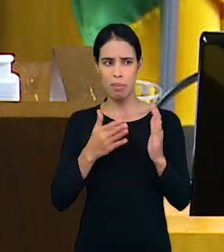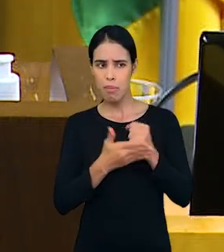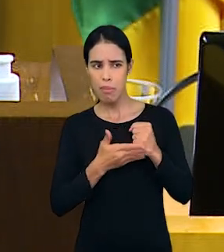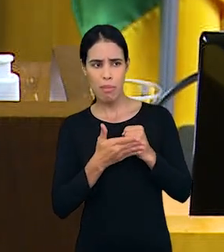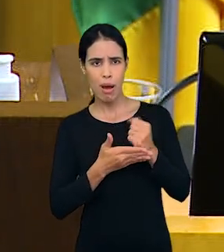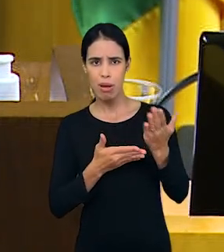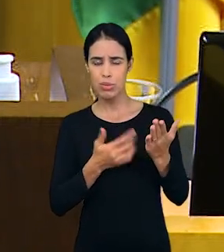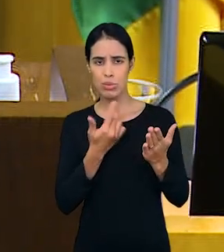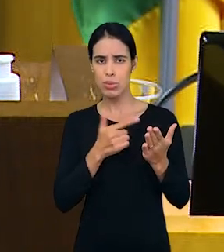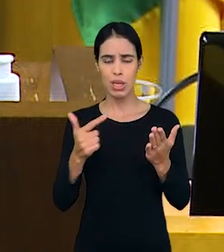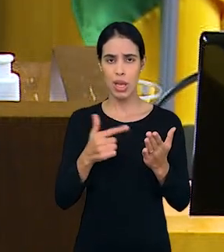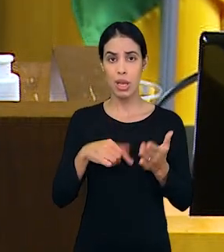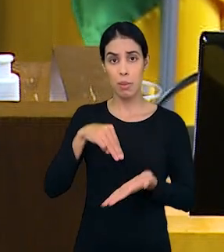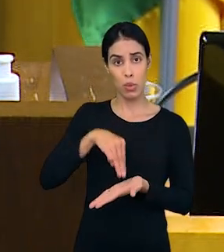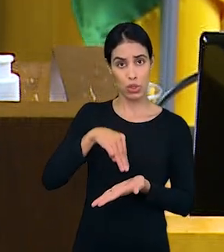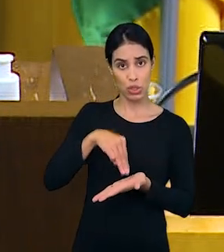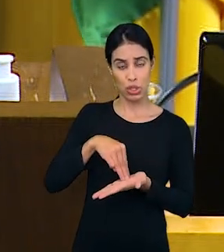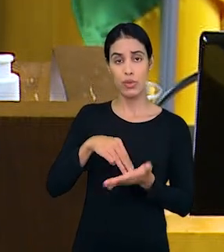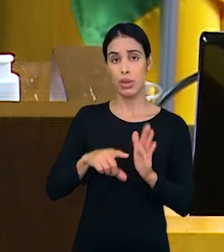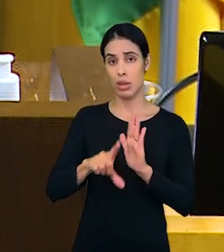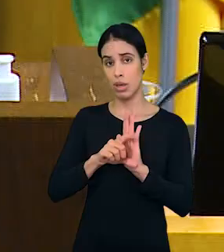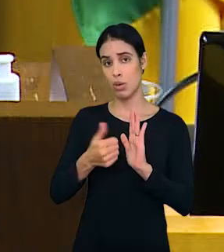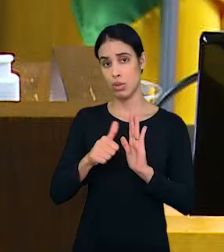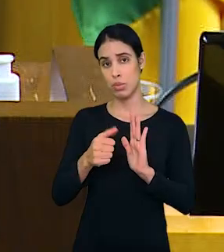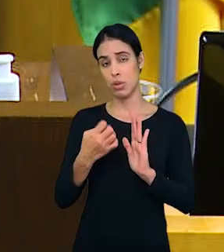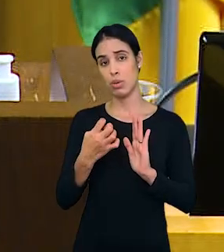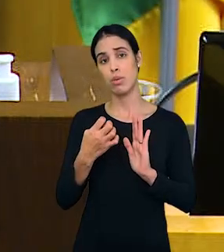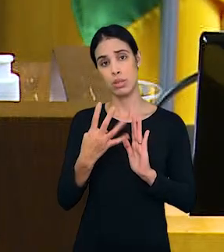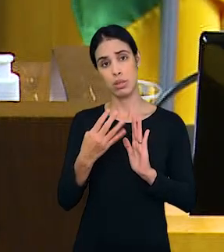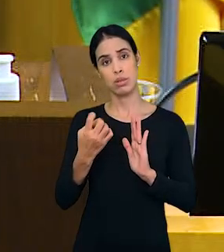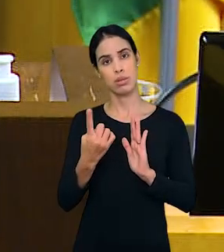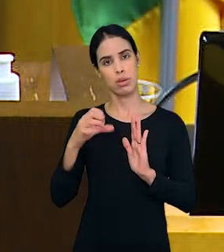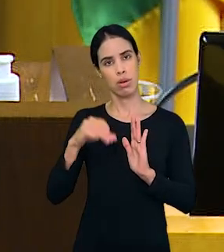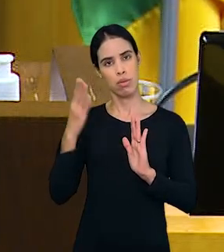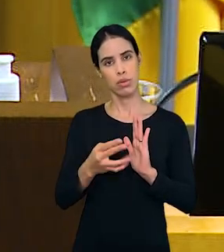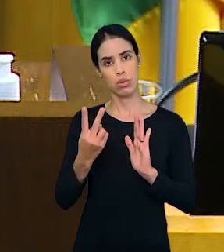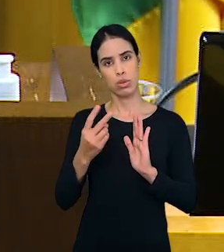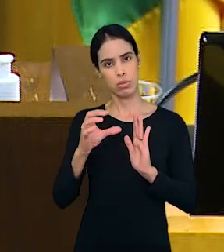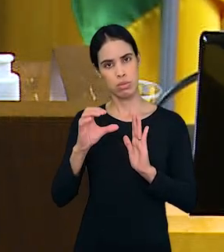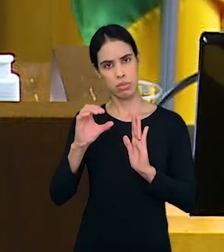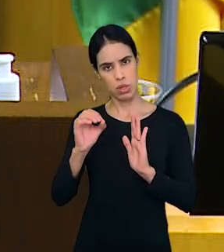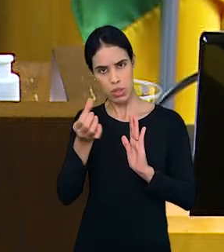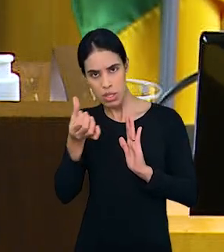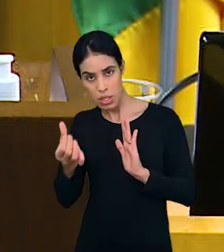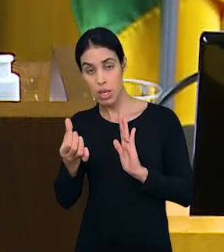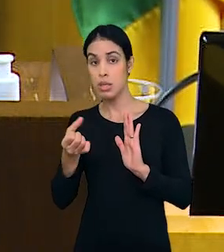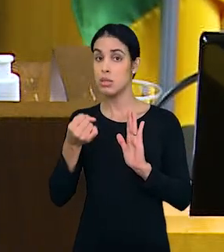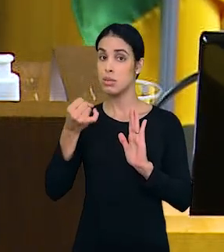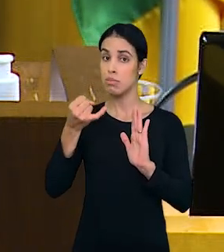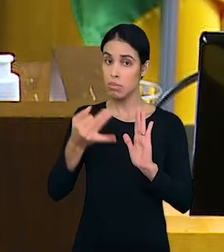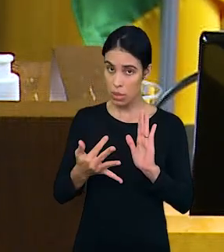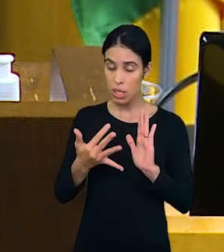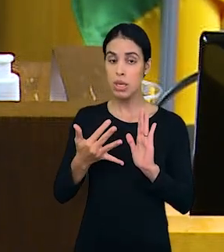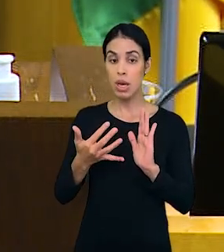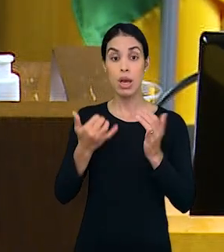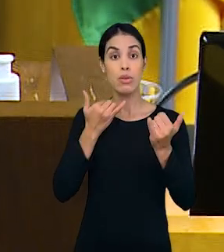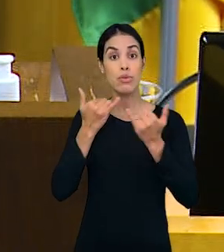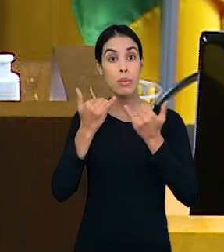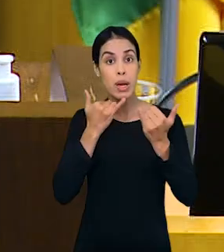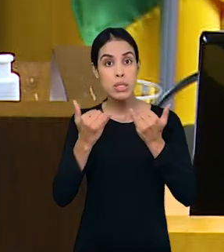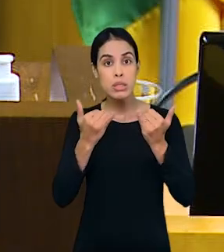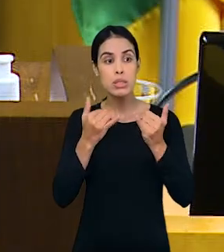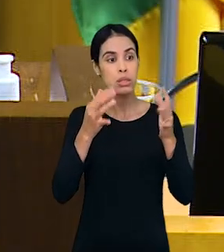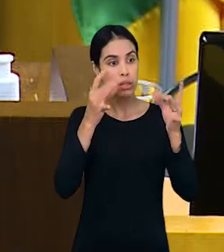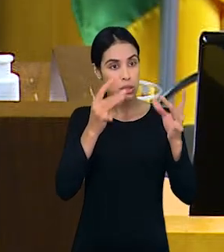os motivos alegados não estão previstos na Lei 11.419 de 2006, que dispõe sobre a informatização